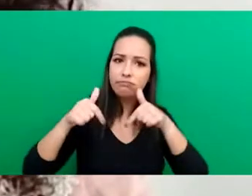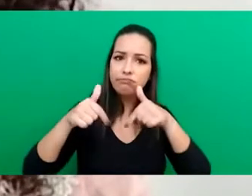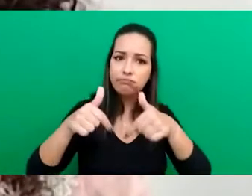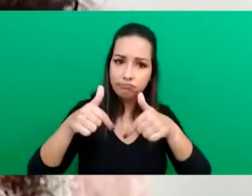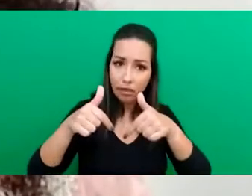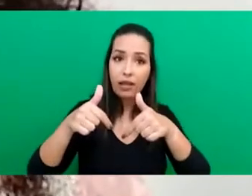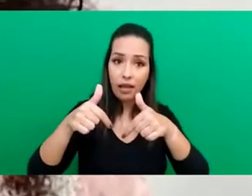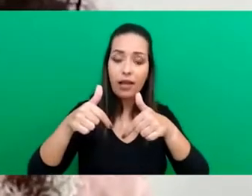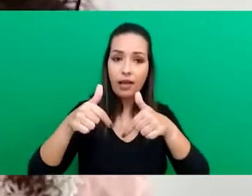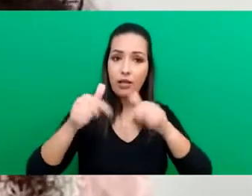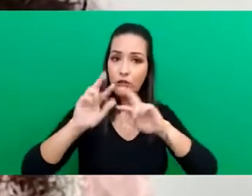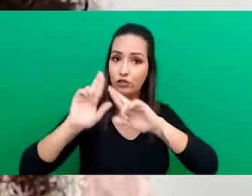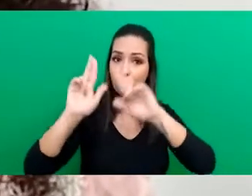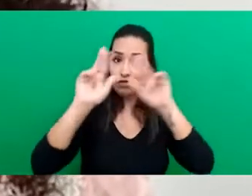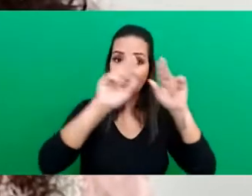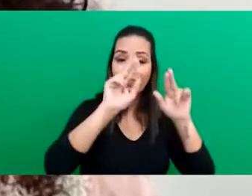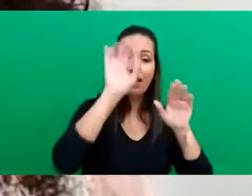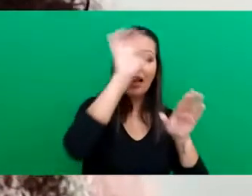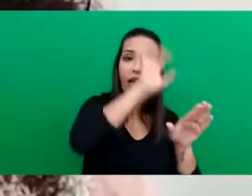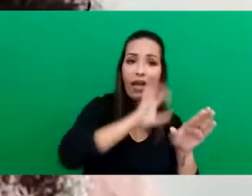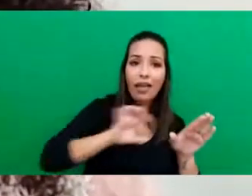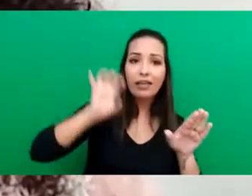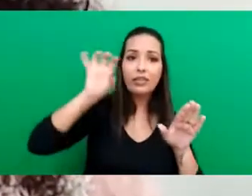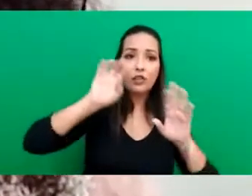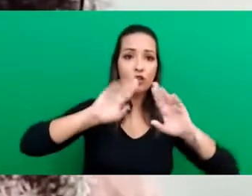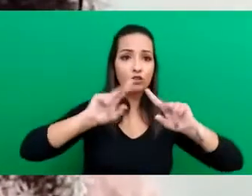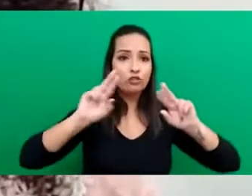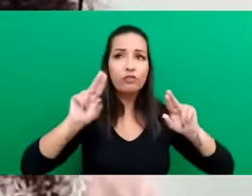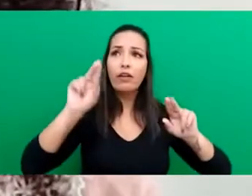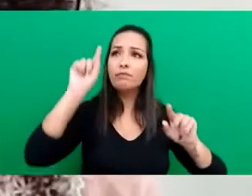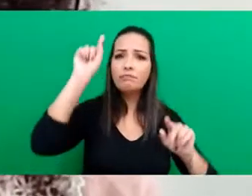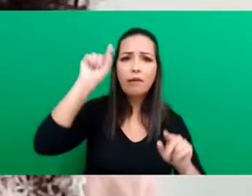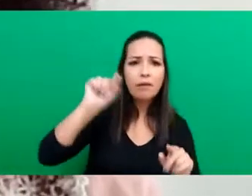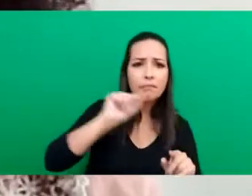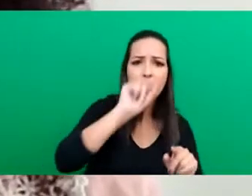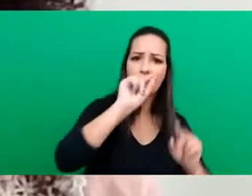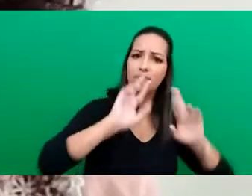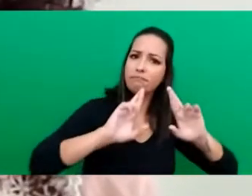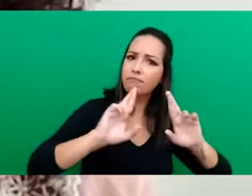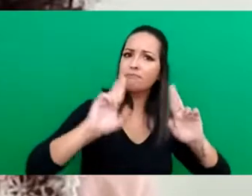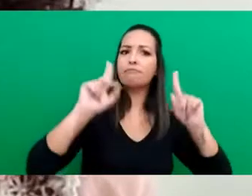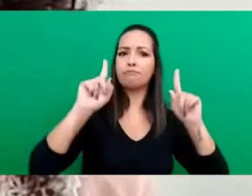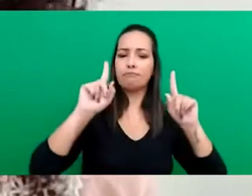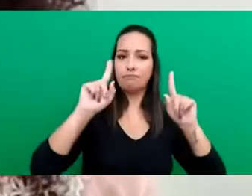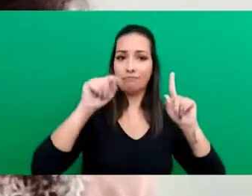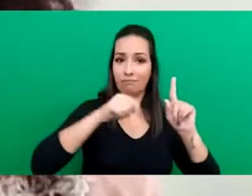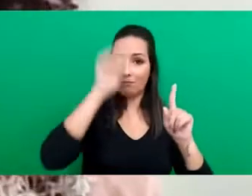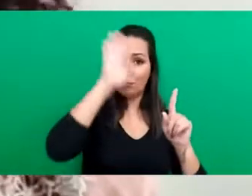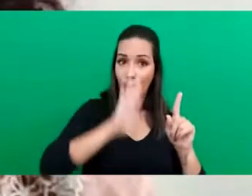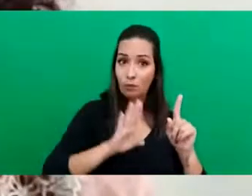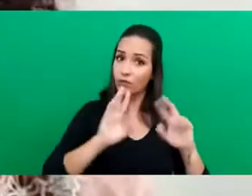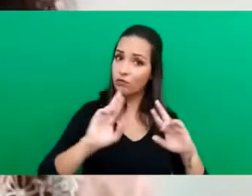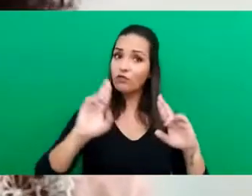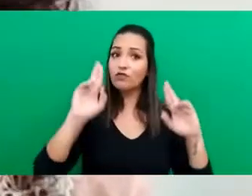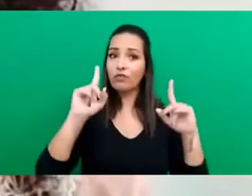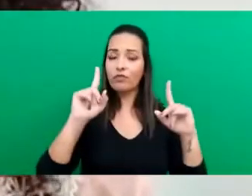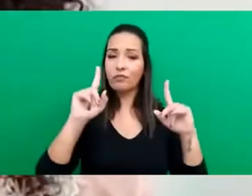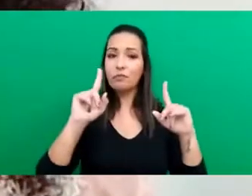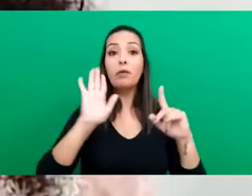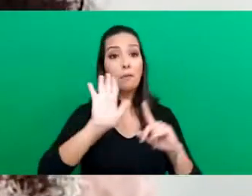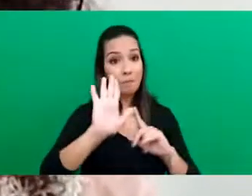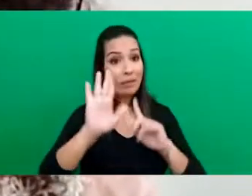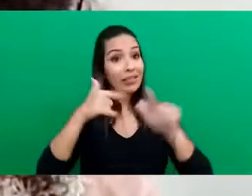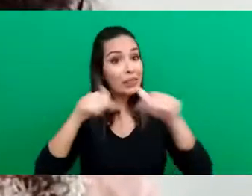diferentes do país, eles trabalham com o mesmo viés, ou